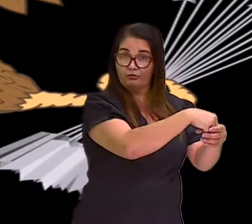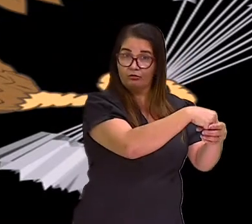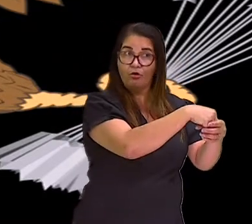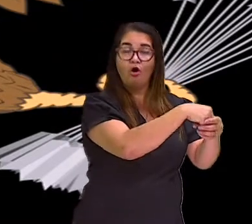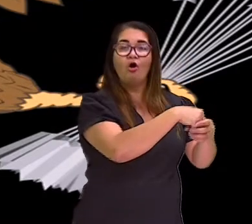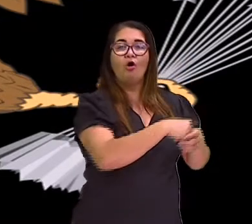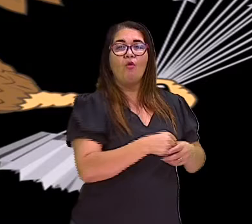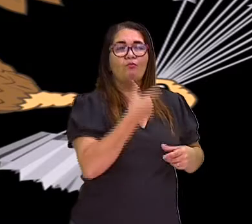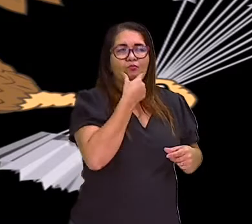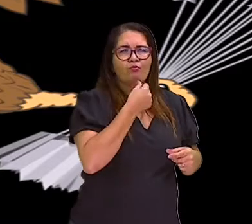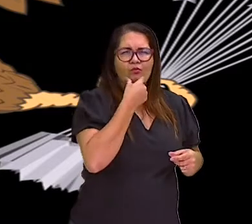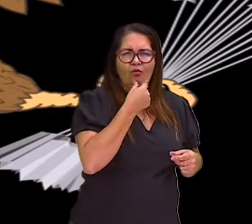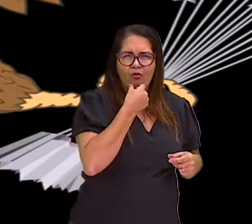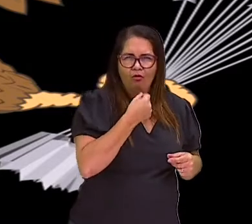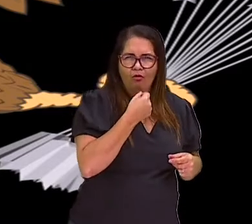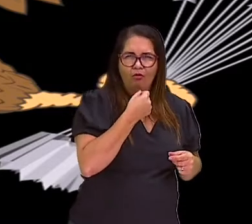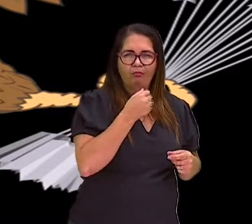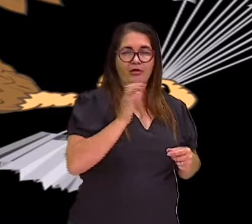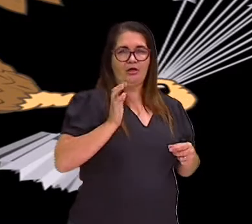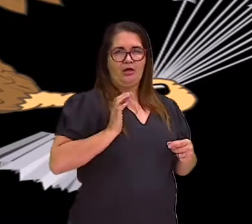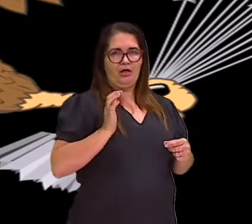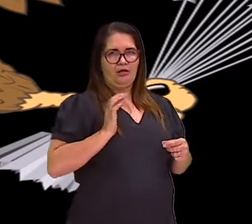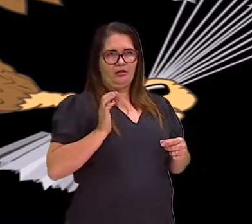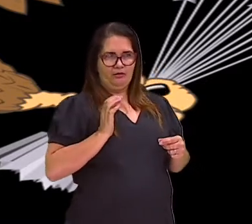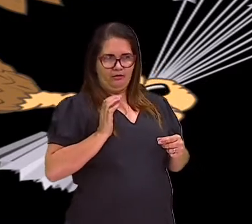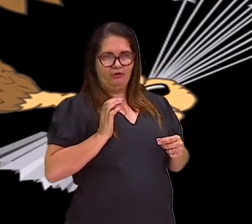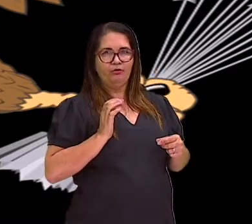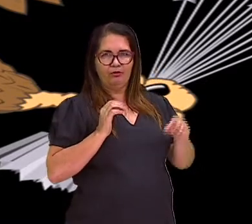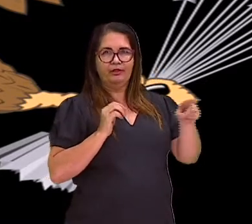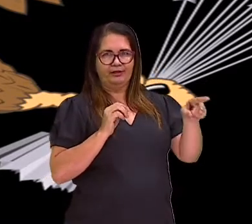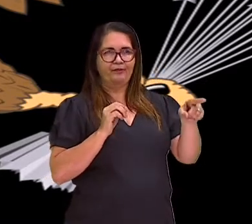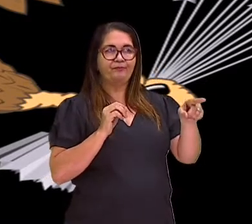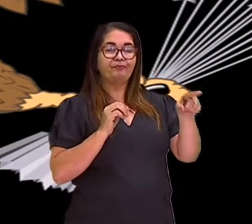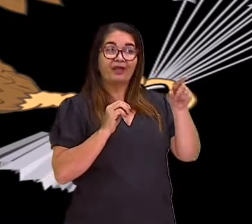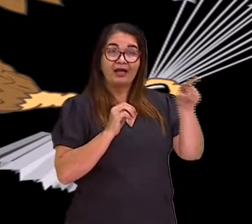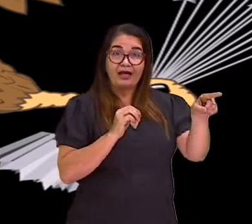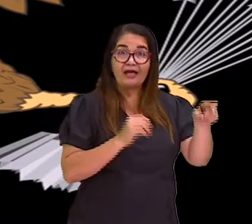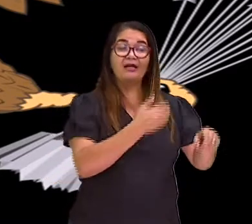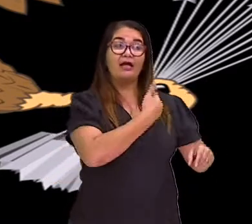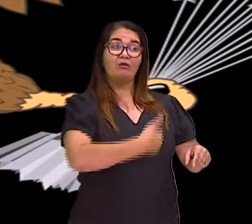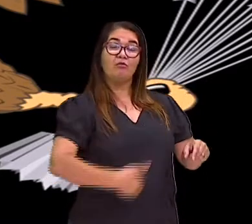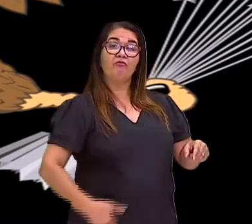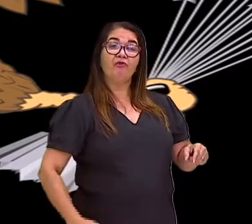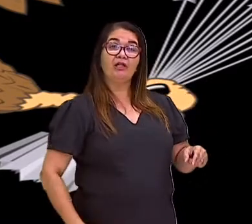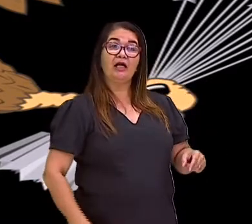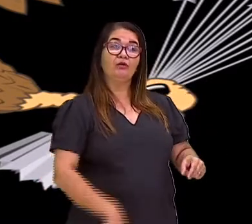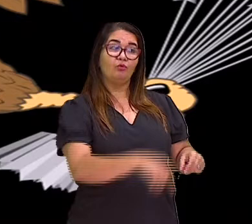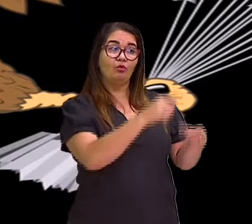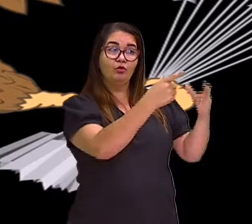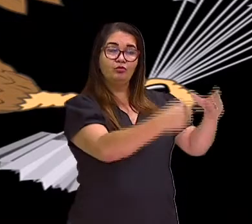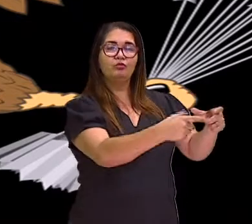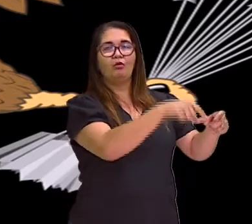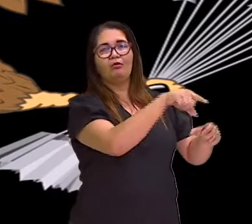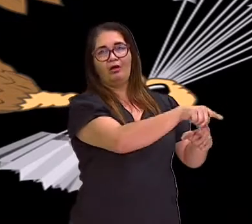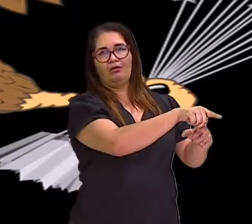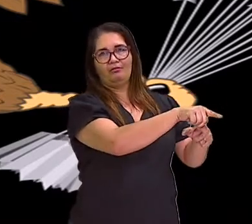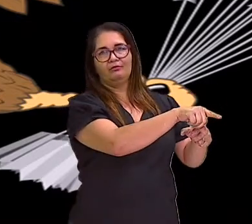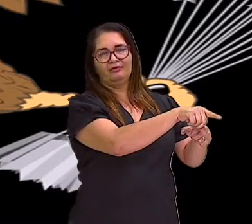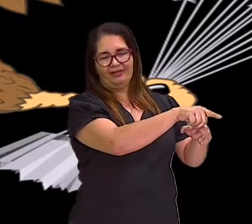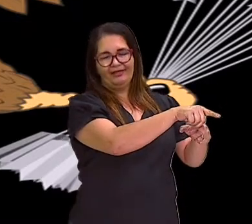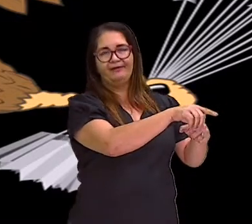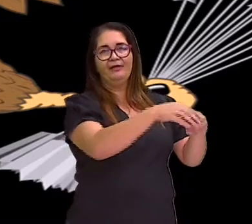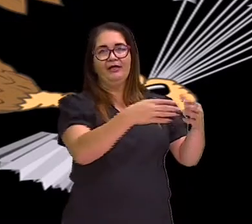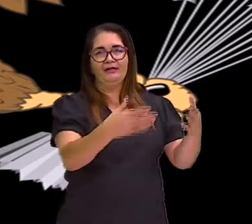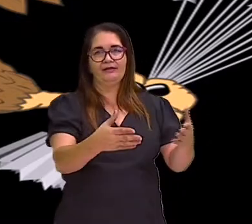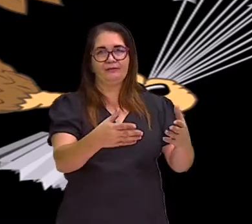ou escolhiam alguém de sua confiança para exercer a função de governador, a